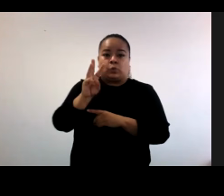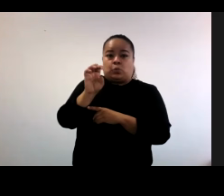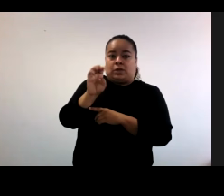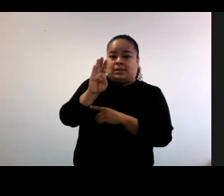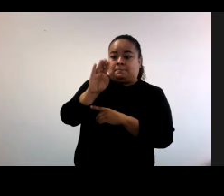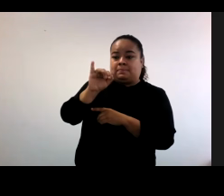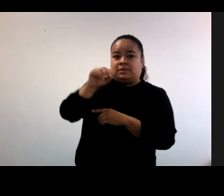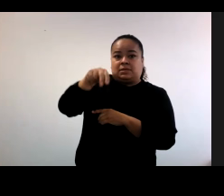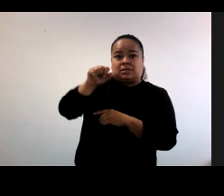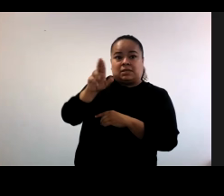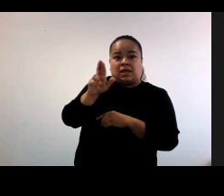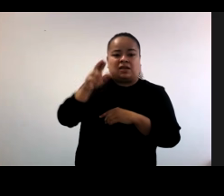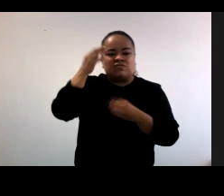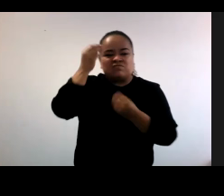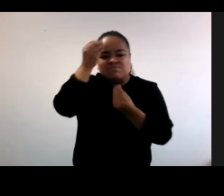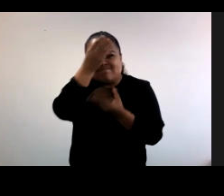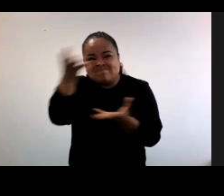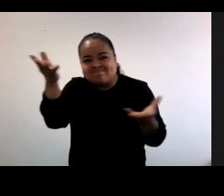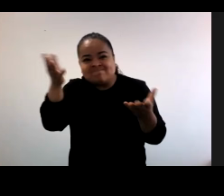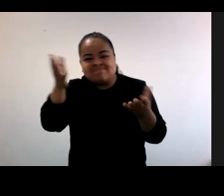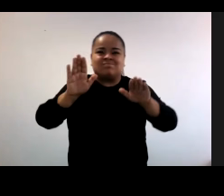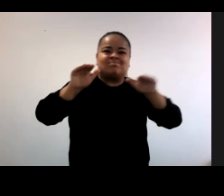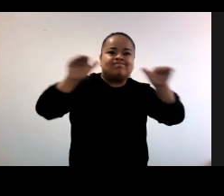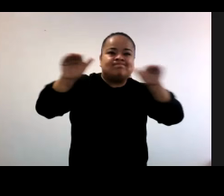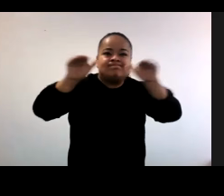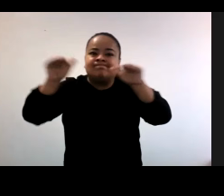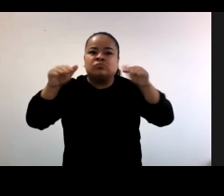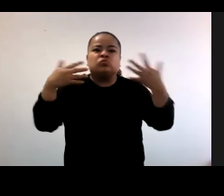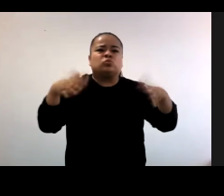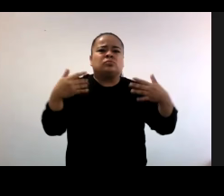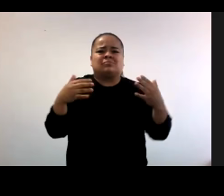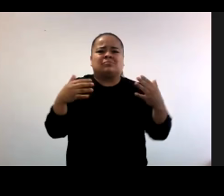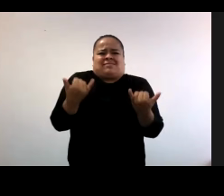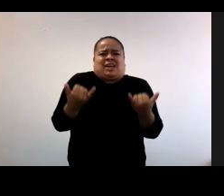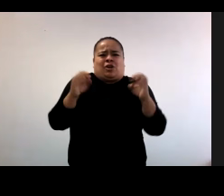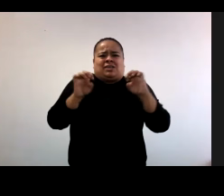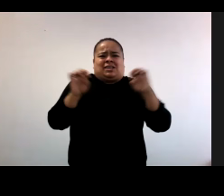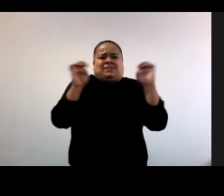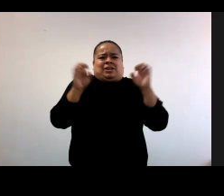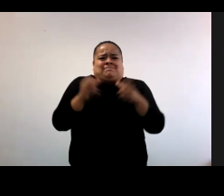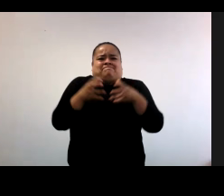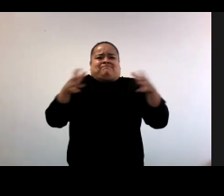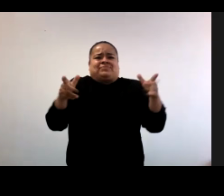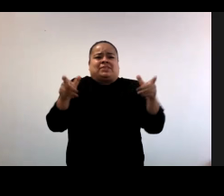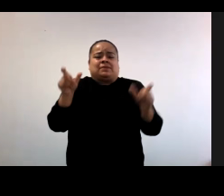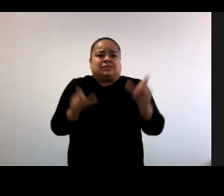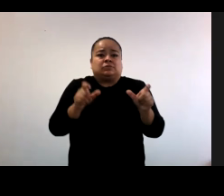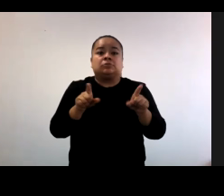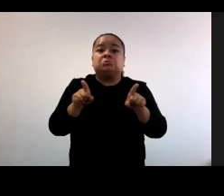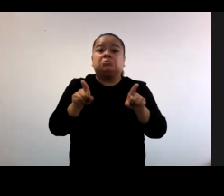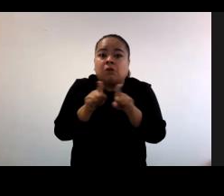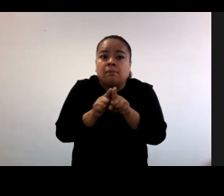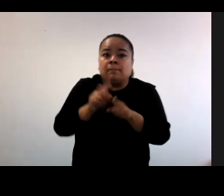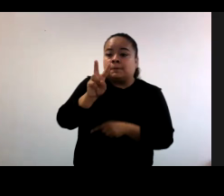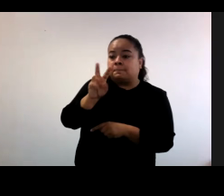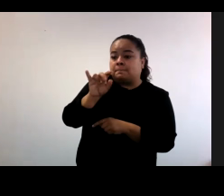a intenção de dar recomendações concretas sobre eventos massivos e a varíola do macaco. É muito importante